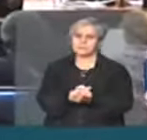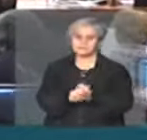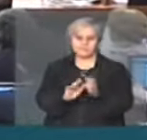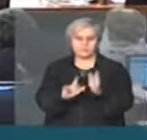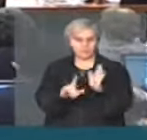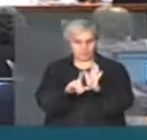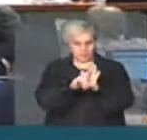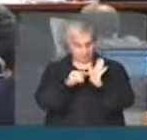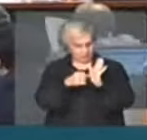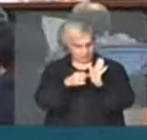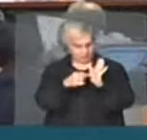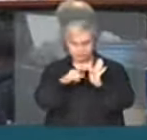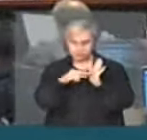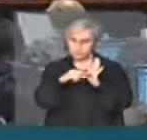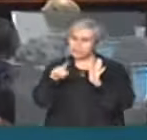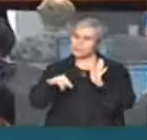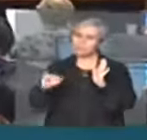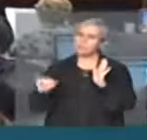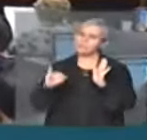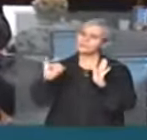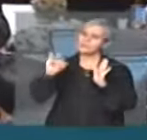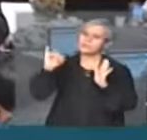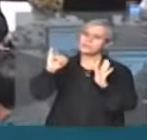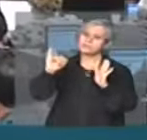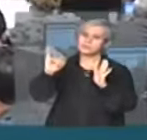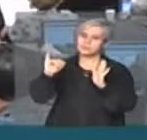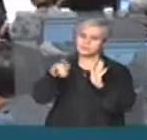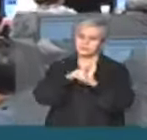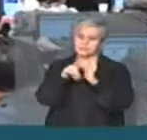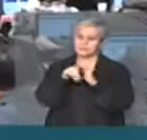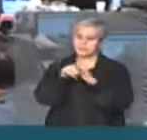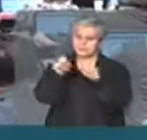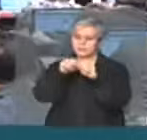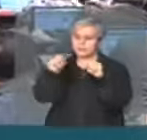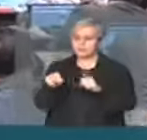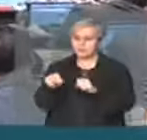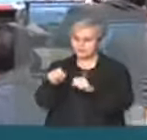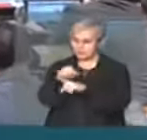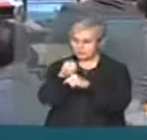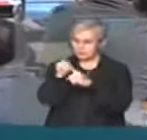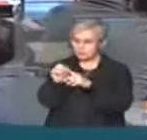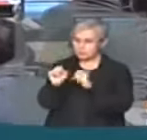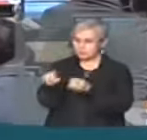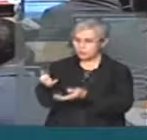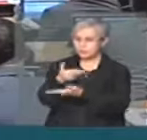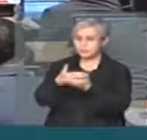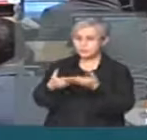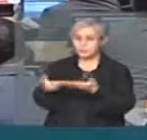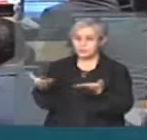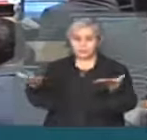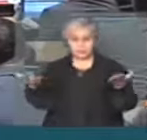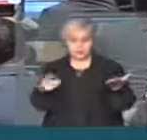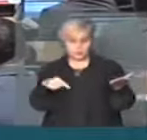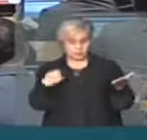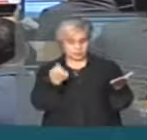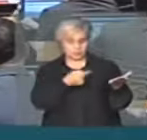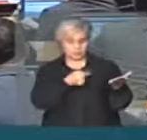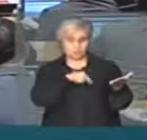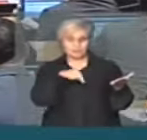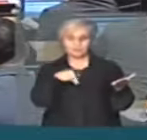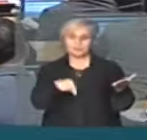acho que ela é importante. Ela é importante para o sistema socioeducativo. Se nós hoje estamos,